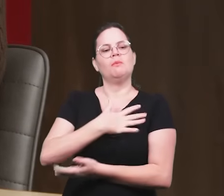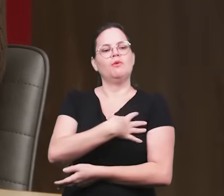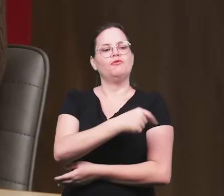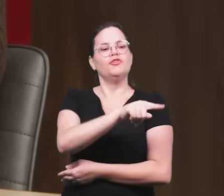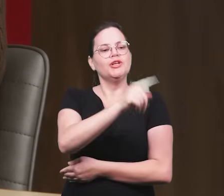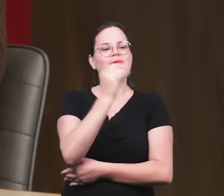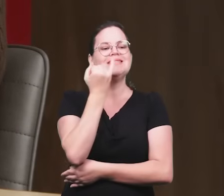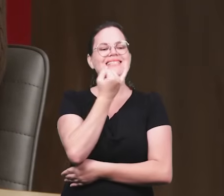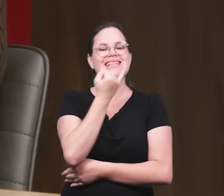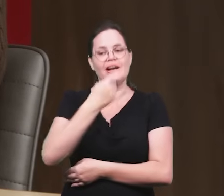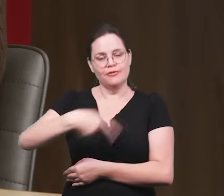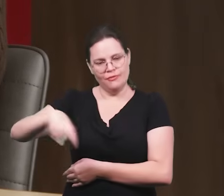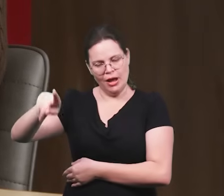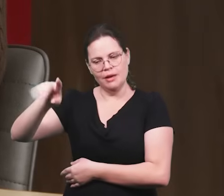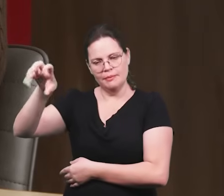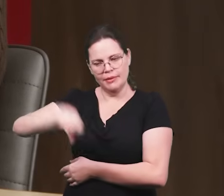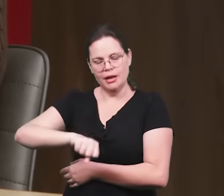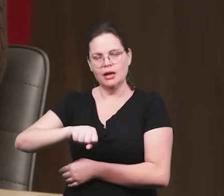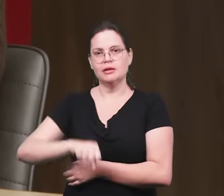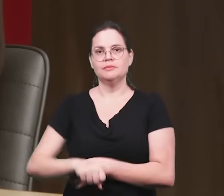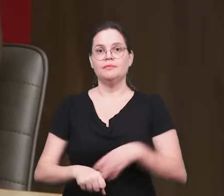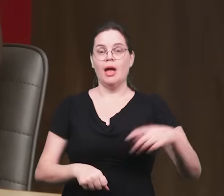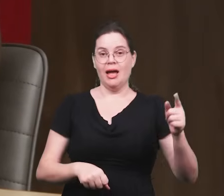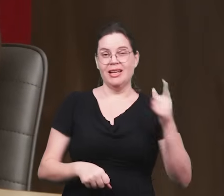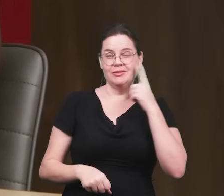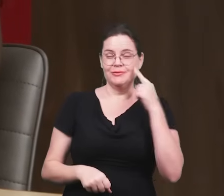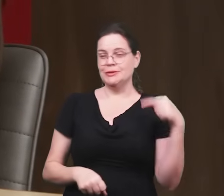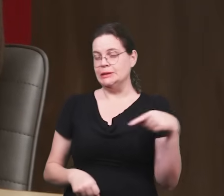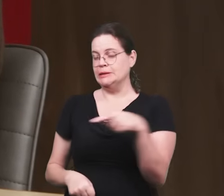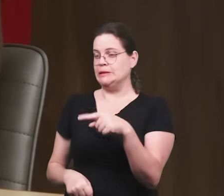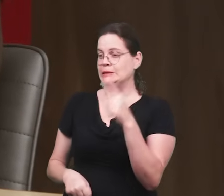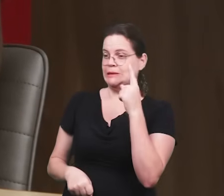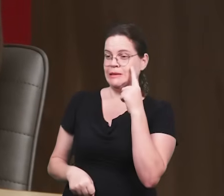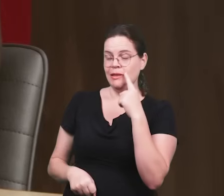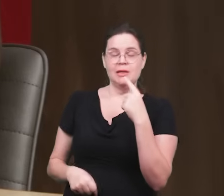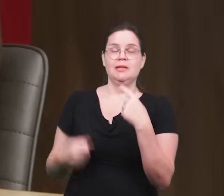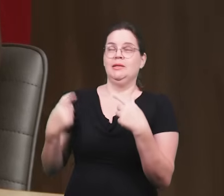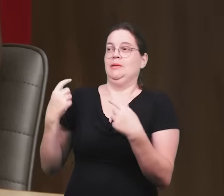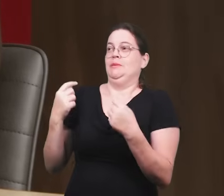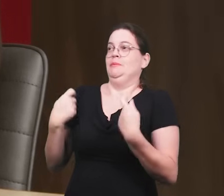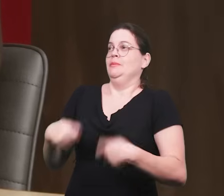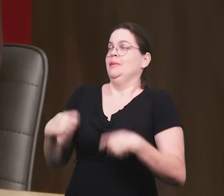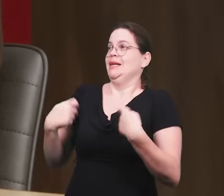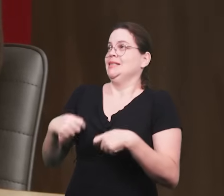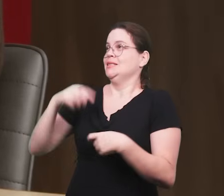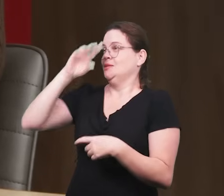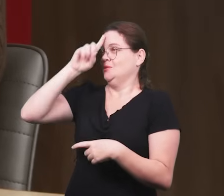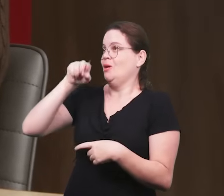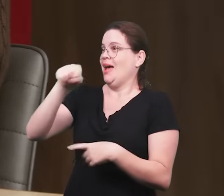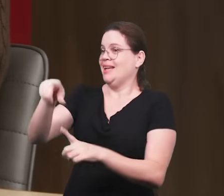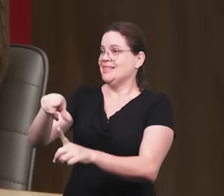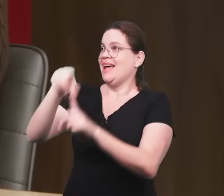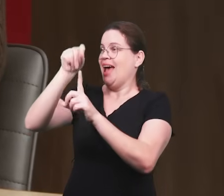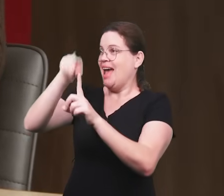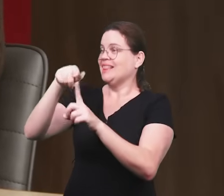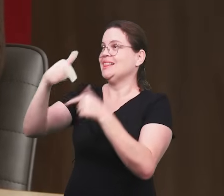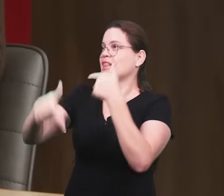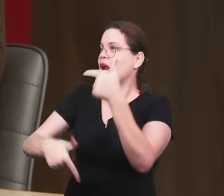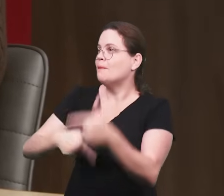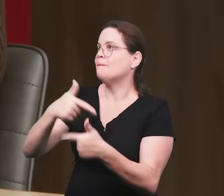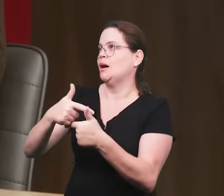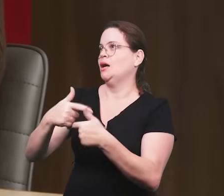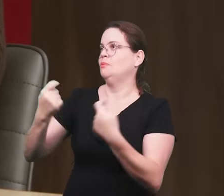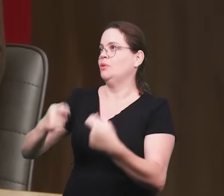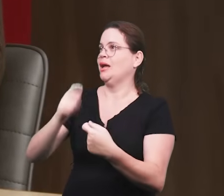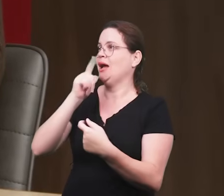justamente era que ele tivesse a certeza de que seria a escolhida de Deus, era que ela, o que